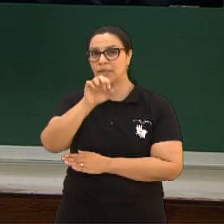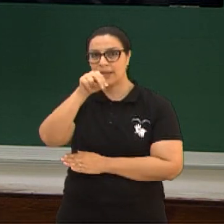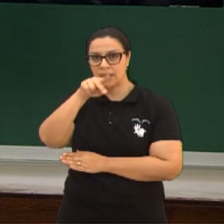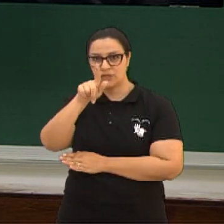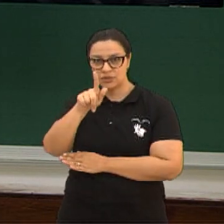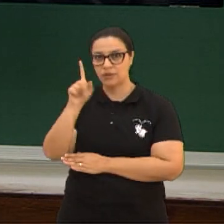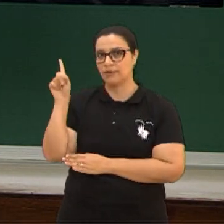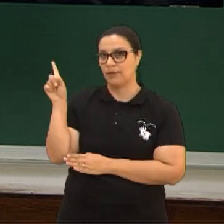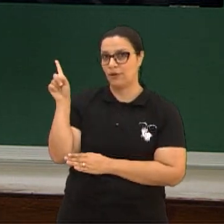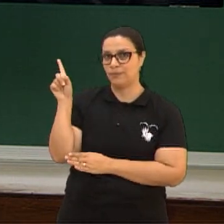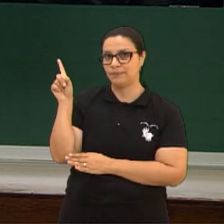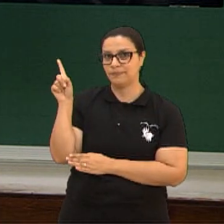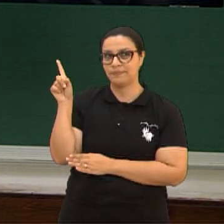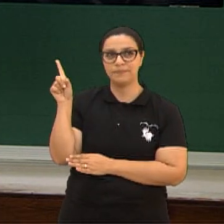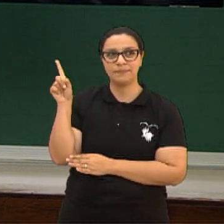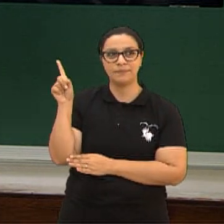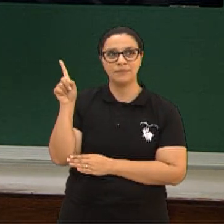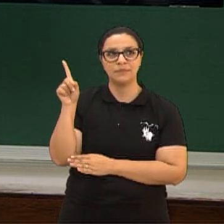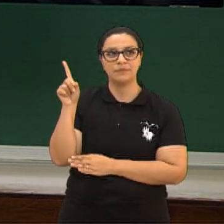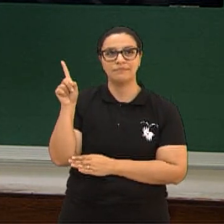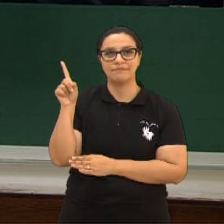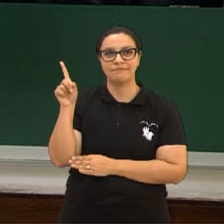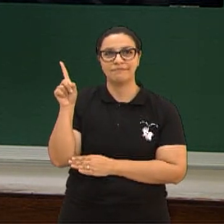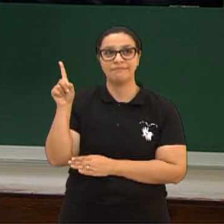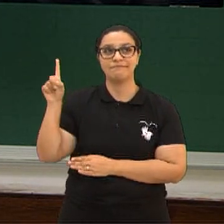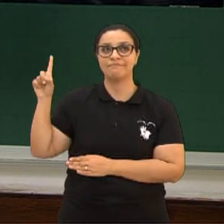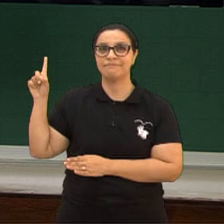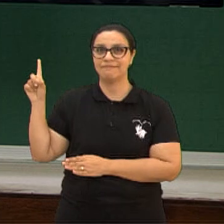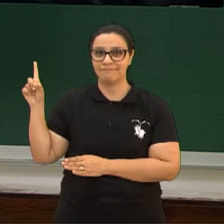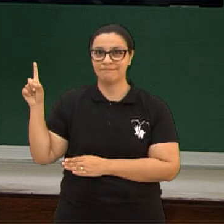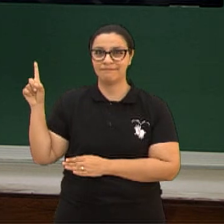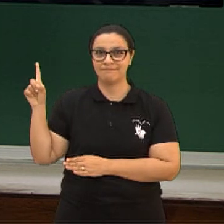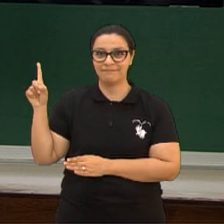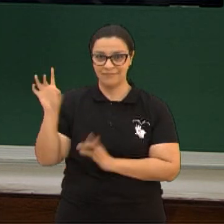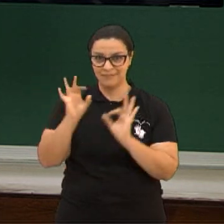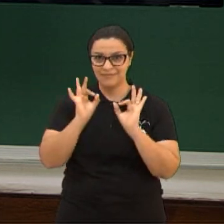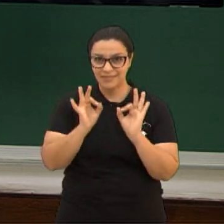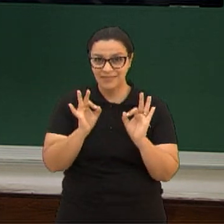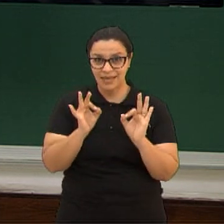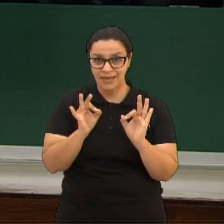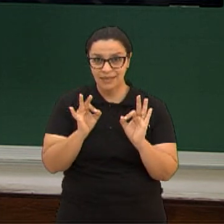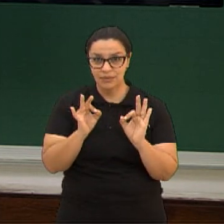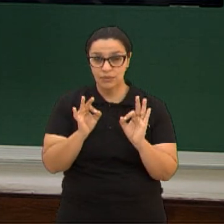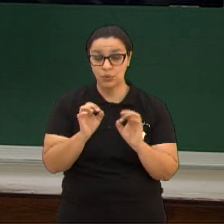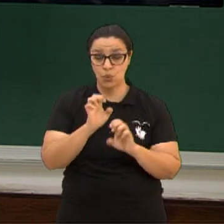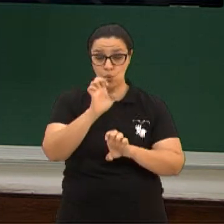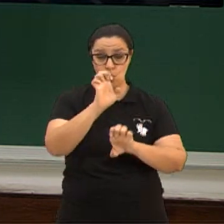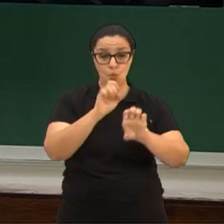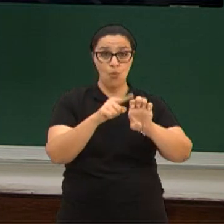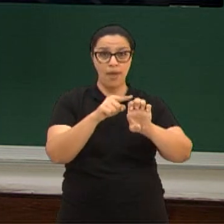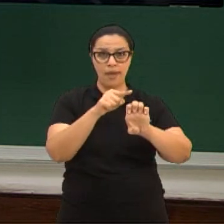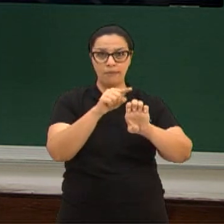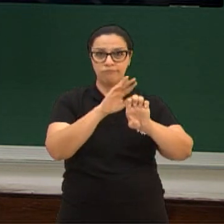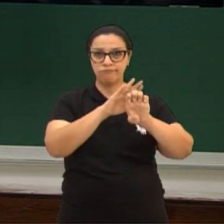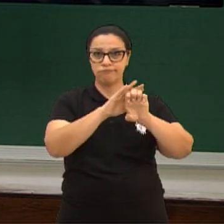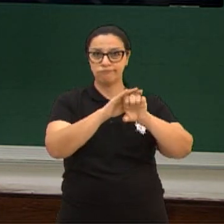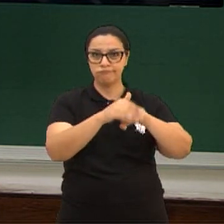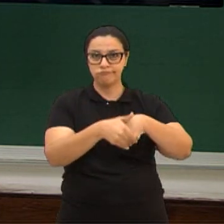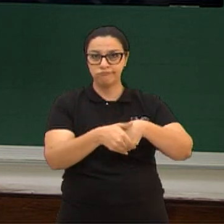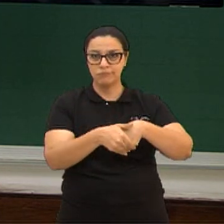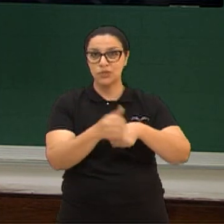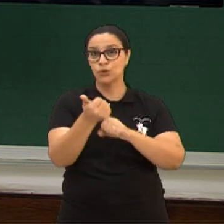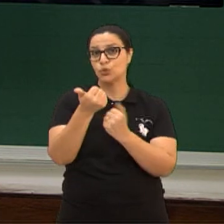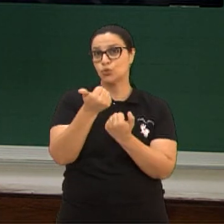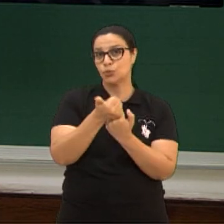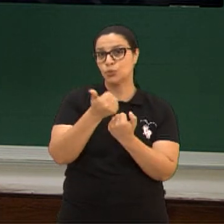ing. Então fica writing, dancing, ok? Mas se ainda acontecer um errinho,